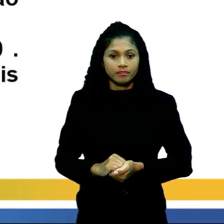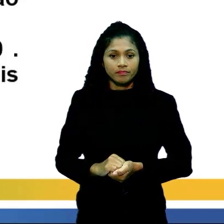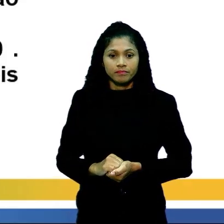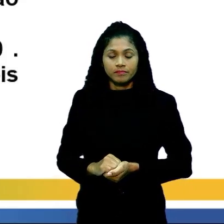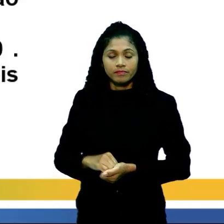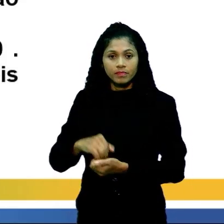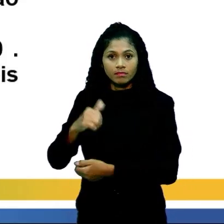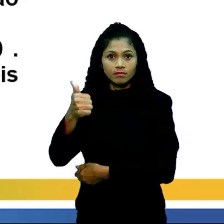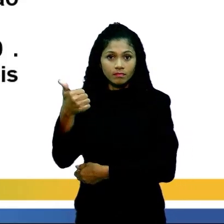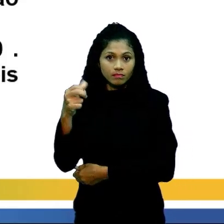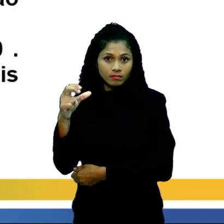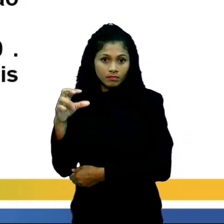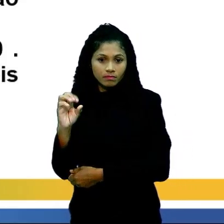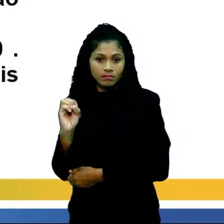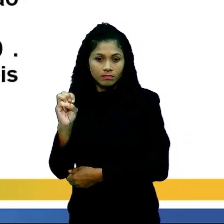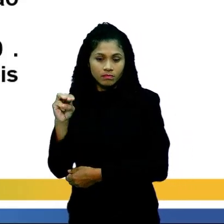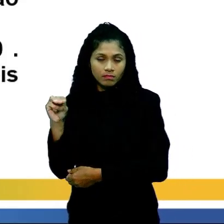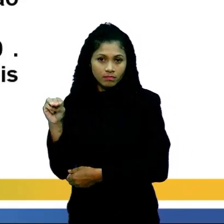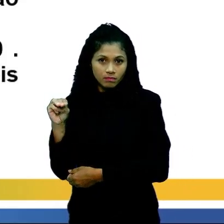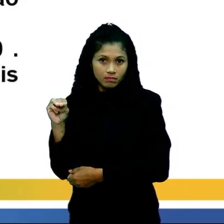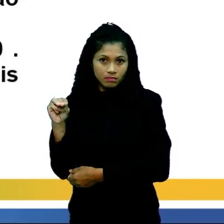150 ml.